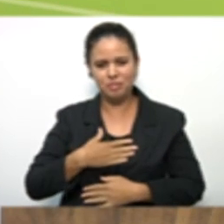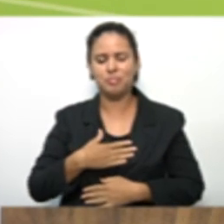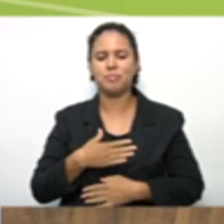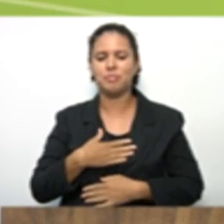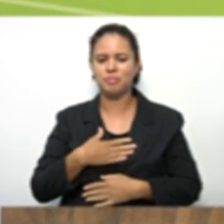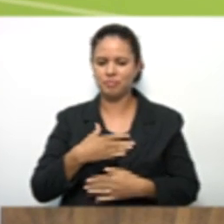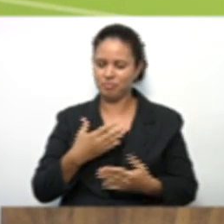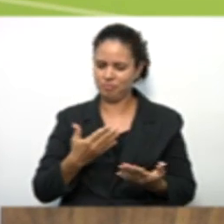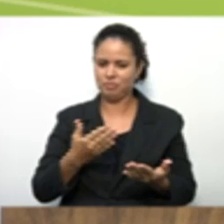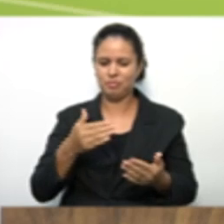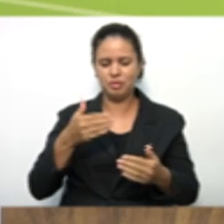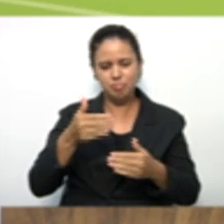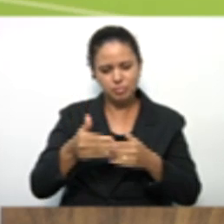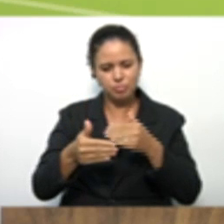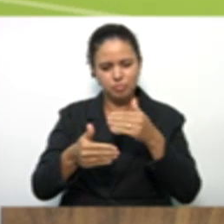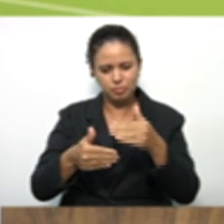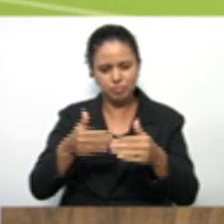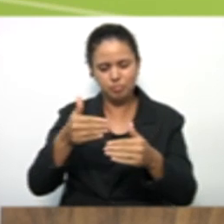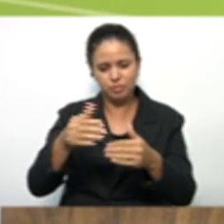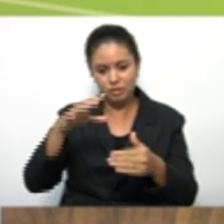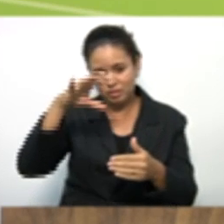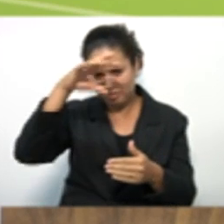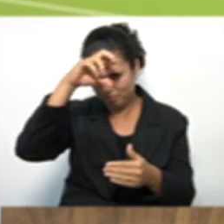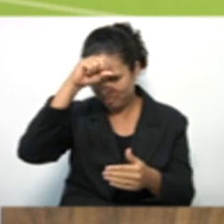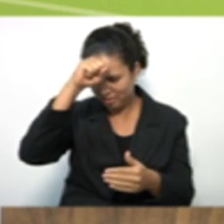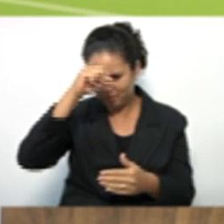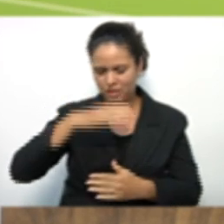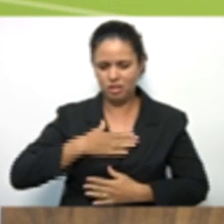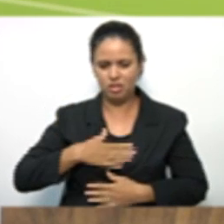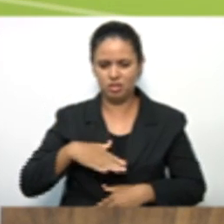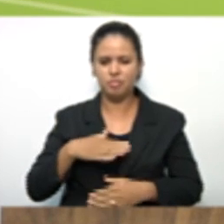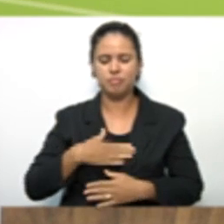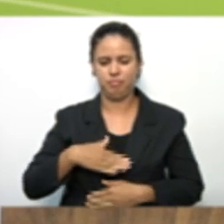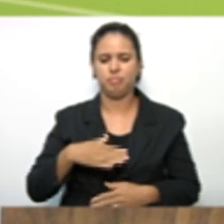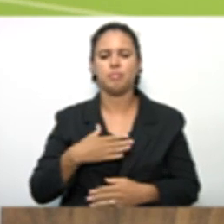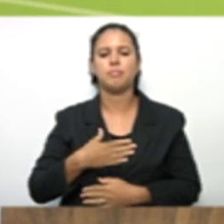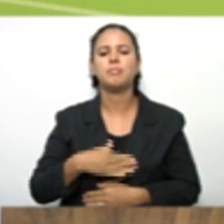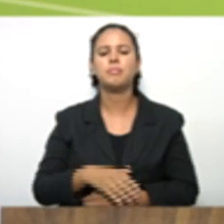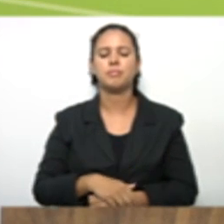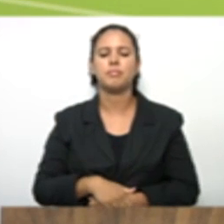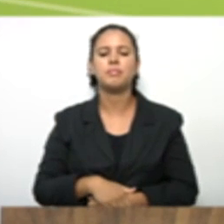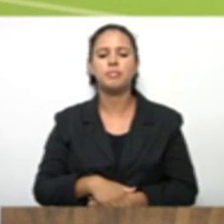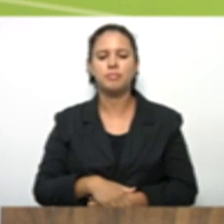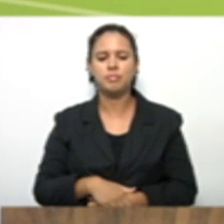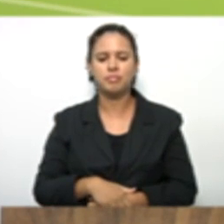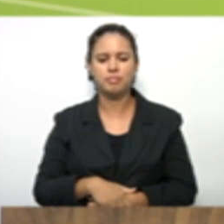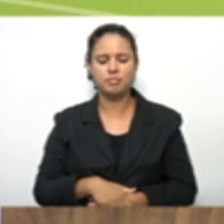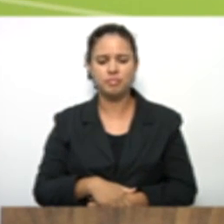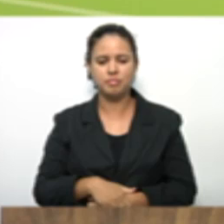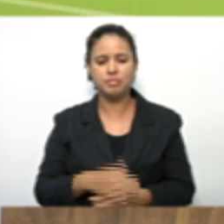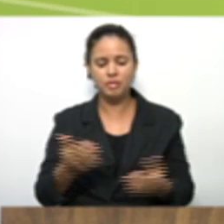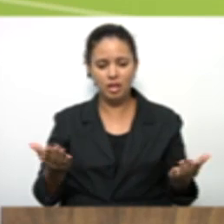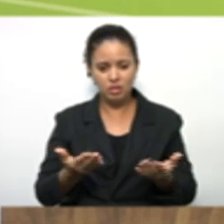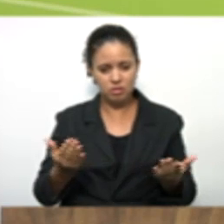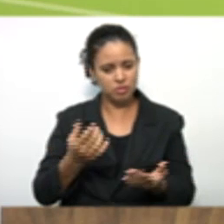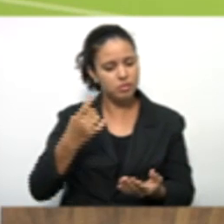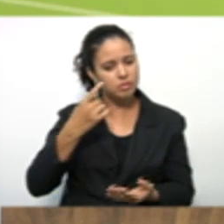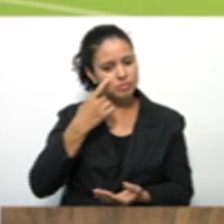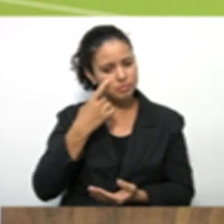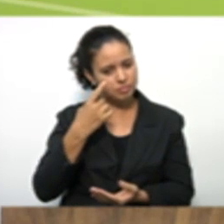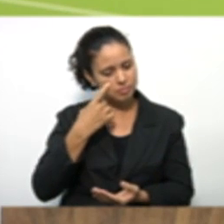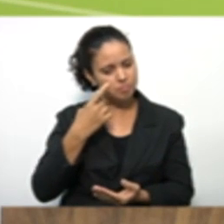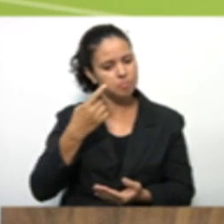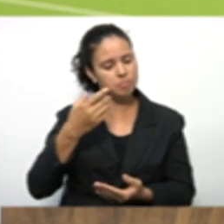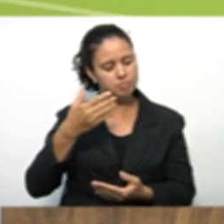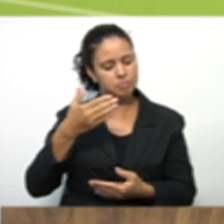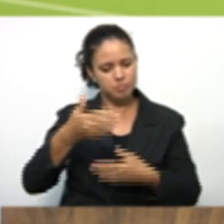3, agora o senhor já está falando de partida dobrada, o que é isso? Calma, calma, calma. A gente vai ver um pouquinho mais disso ao longo da